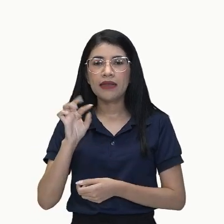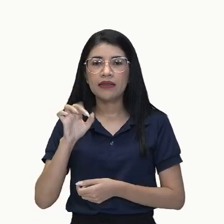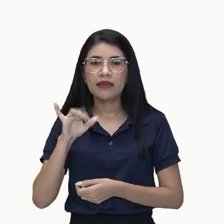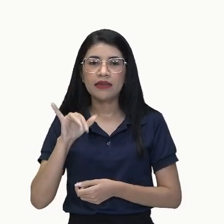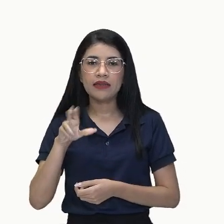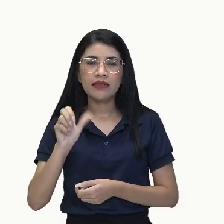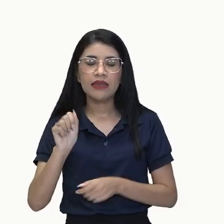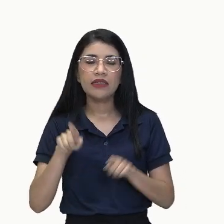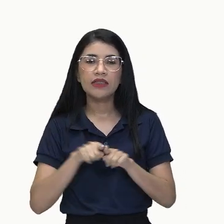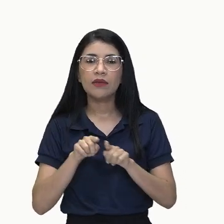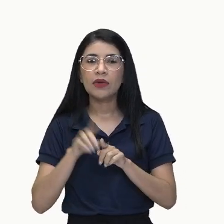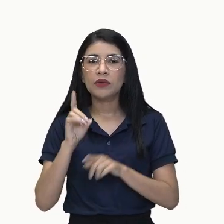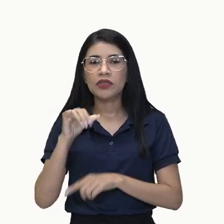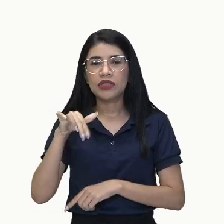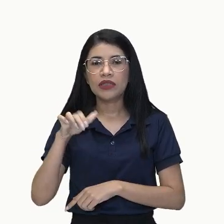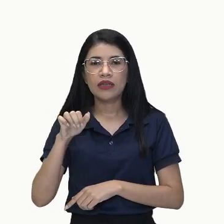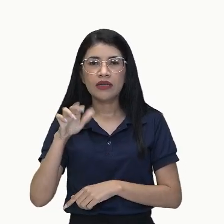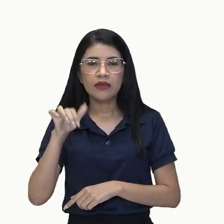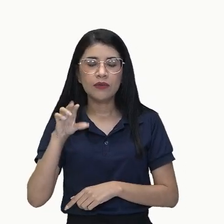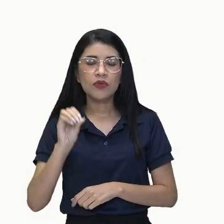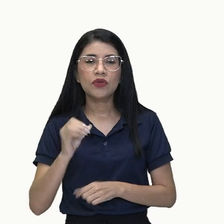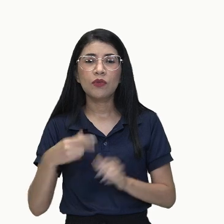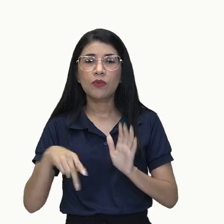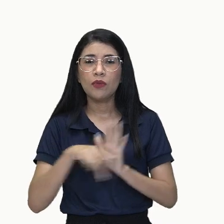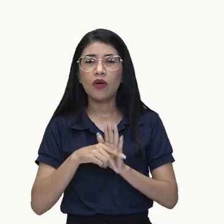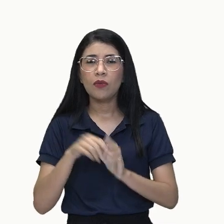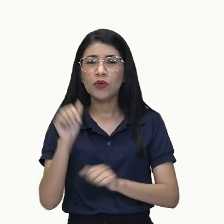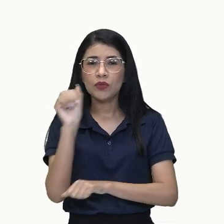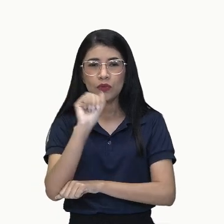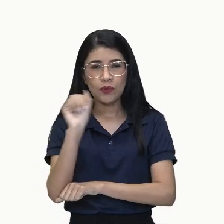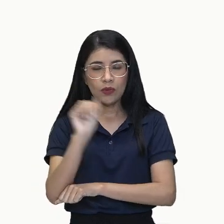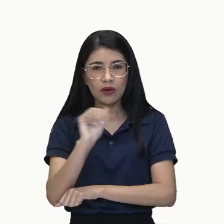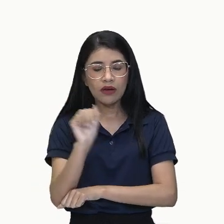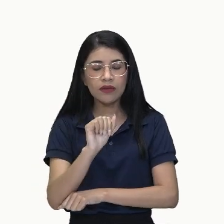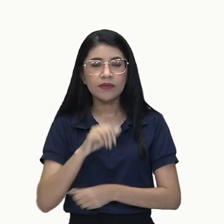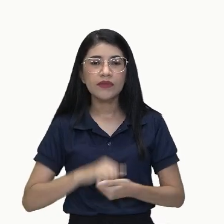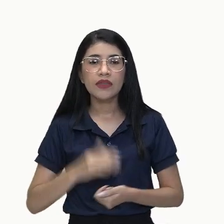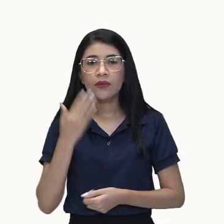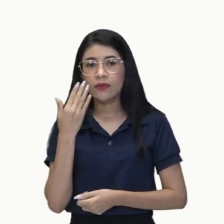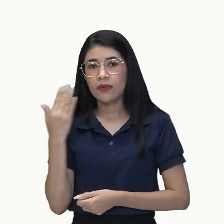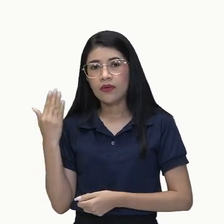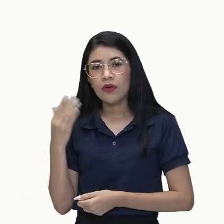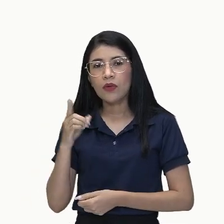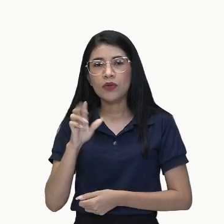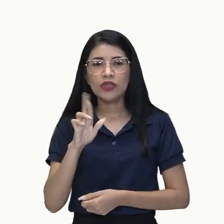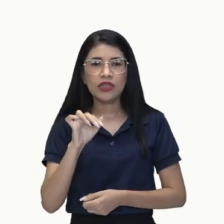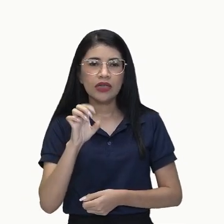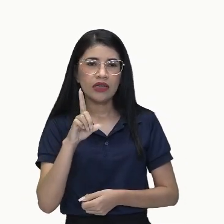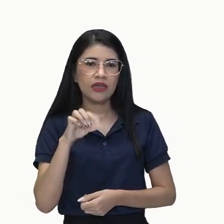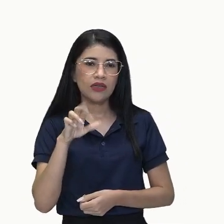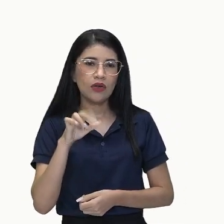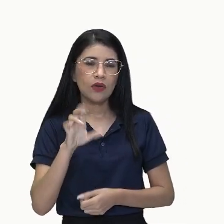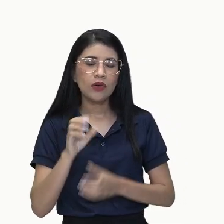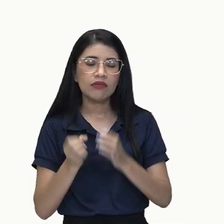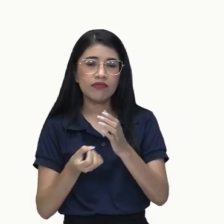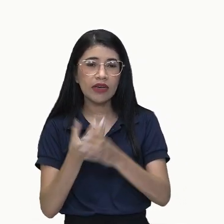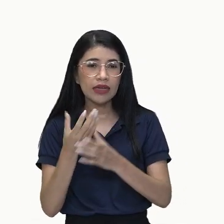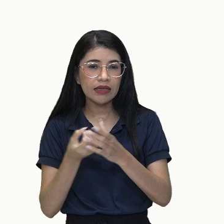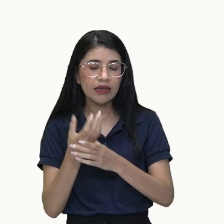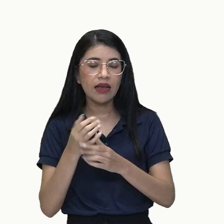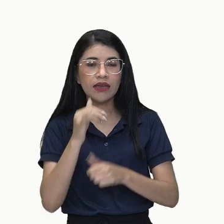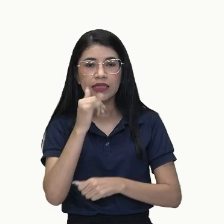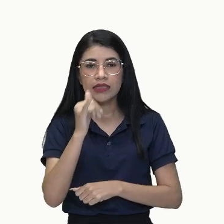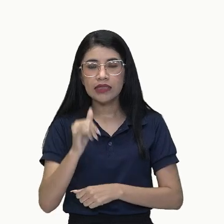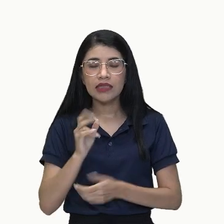os dínamos, ou seja, de um automóvel. Então, esse aí é um gerador. Toda vez que falarmos aí